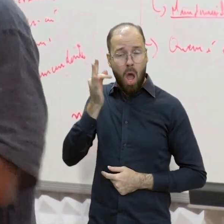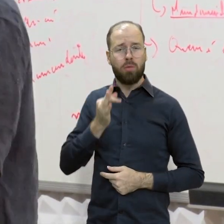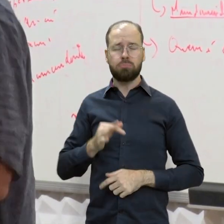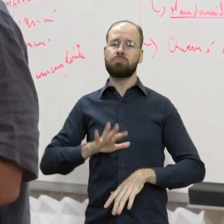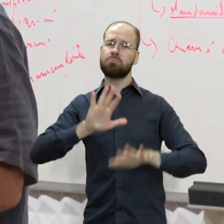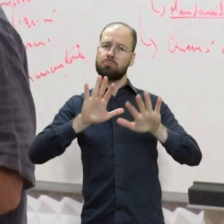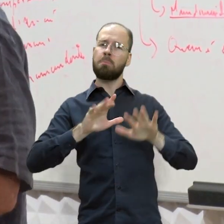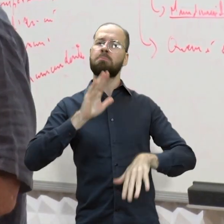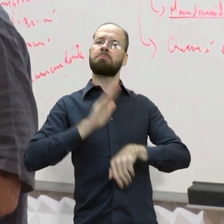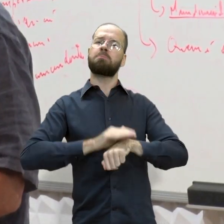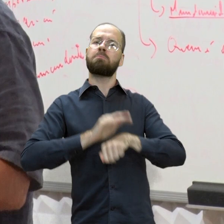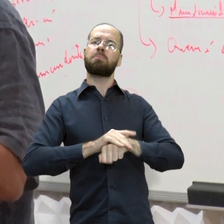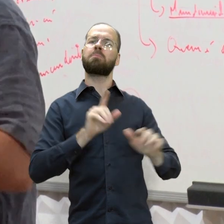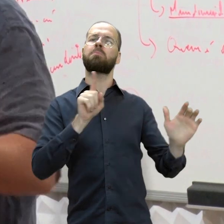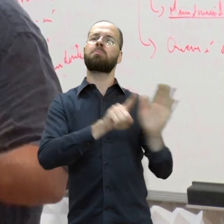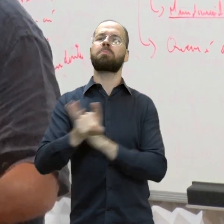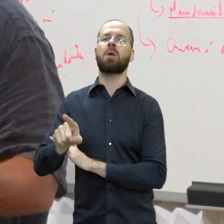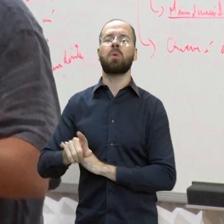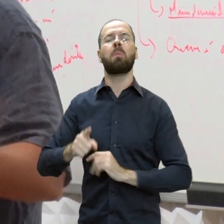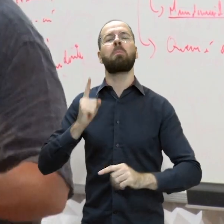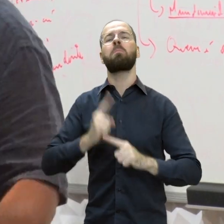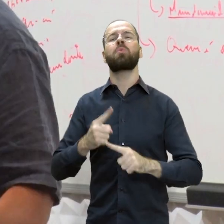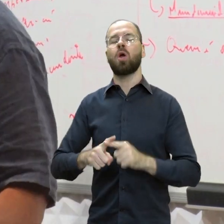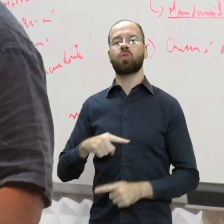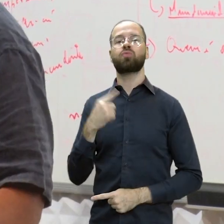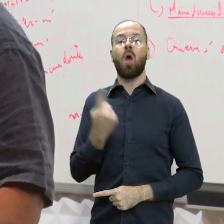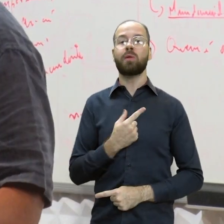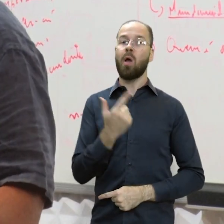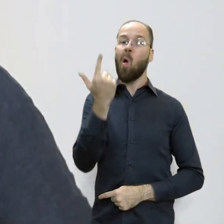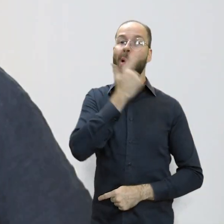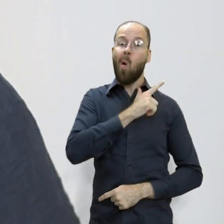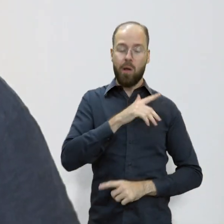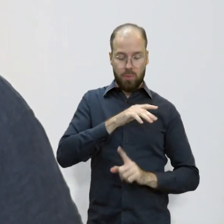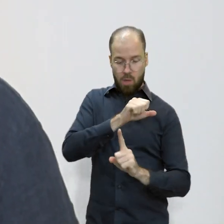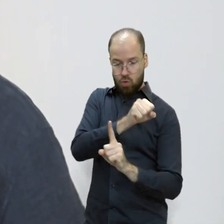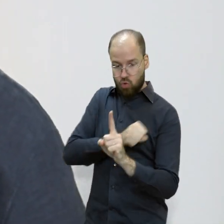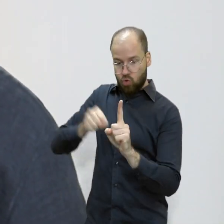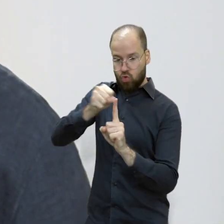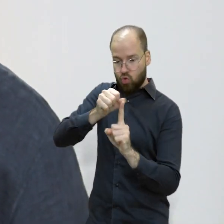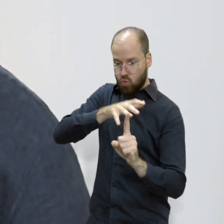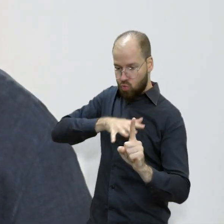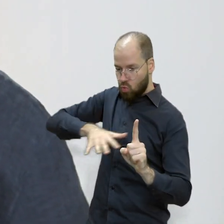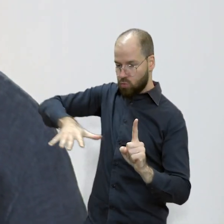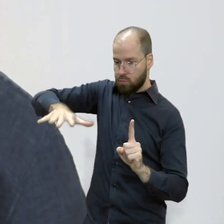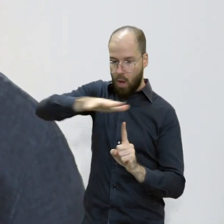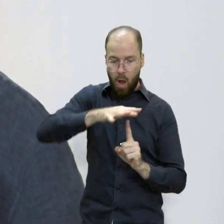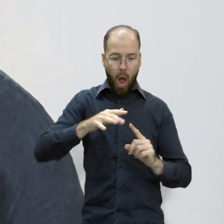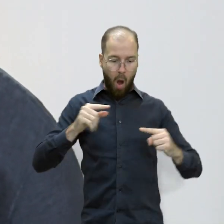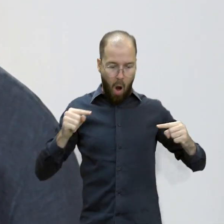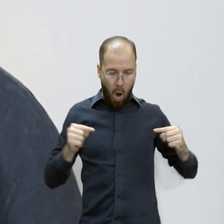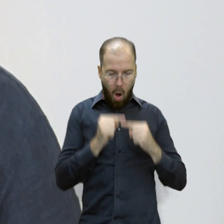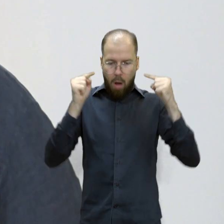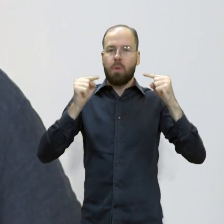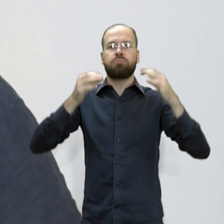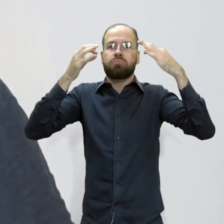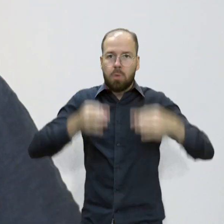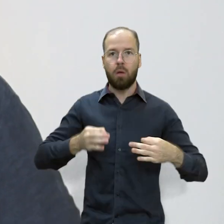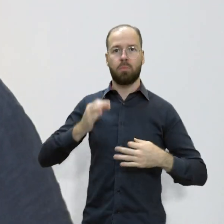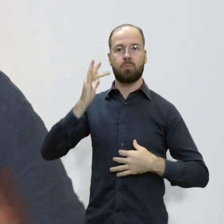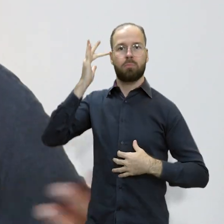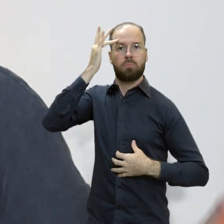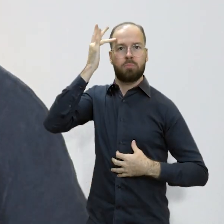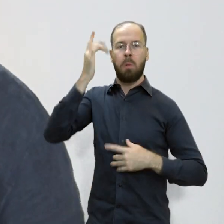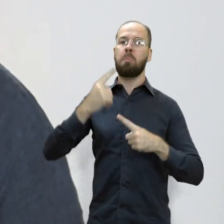afinal, nós conseguimos nos comportar de maneira adequada, né? Por que eu estou me vestindo aqui agora de maneira própria e por que eu não